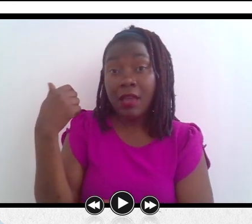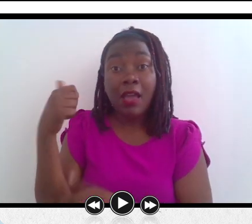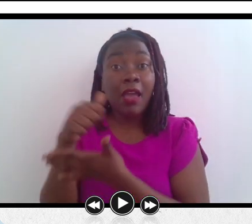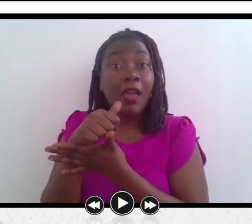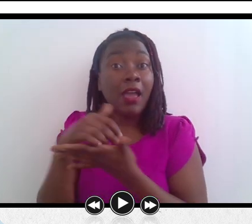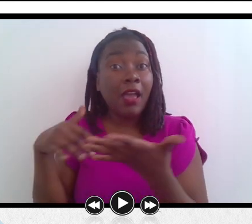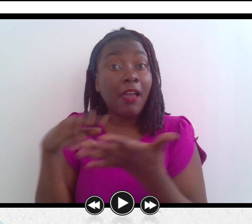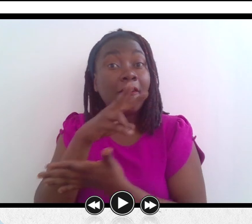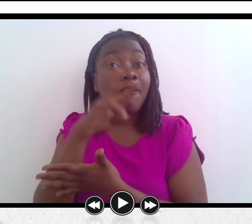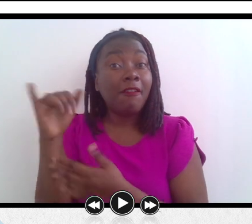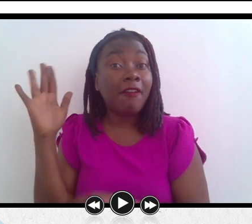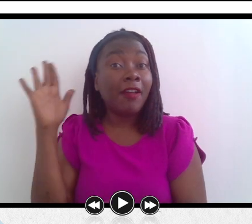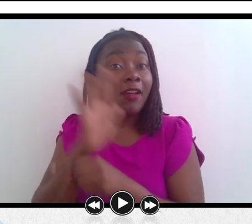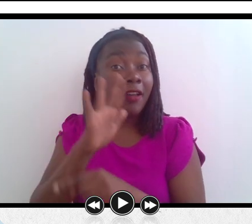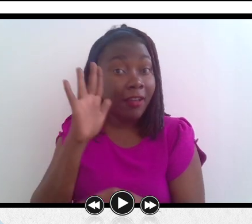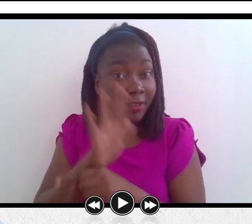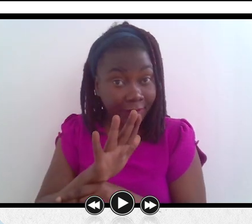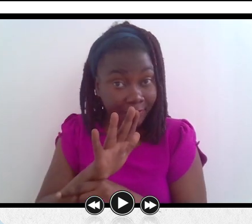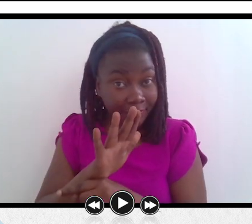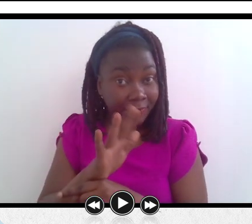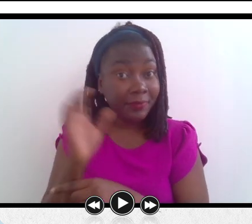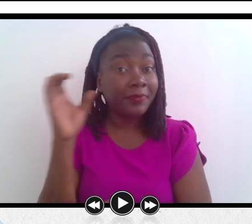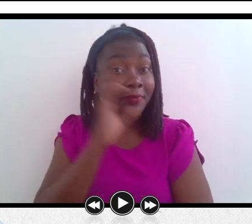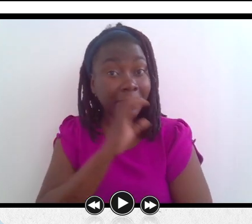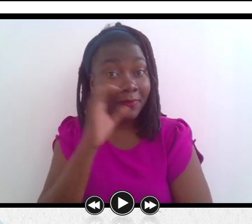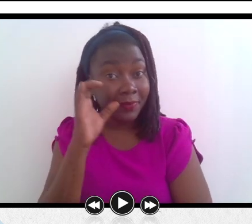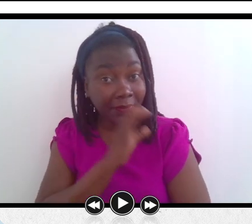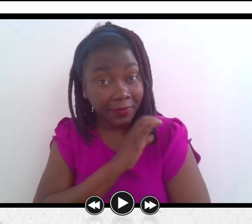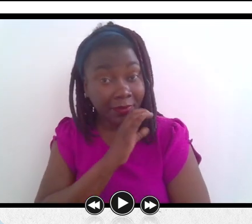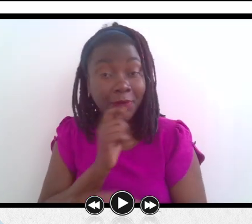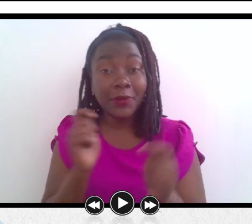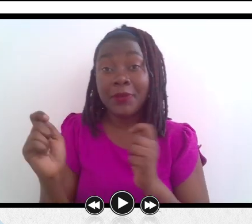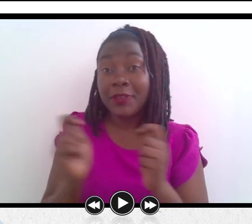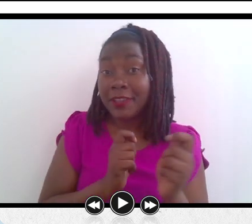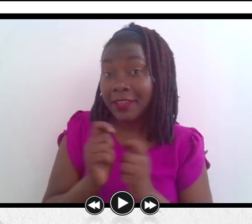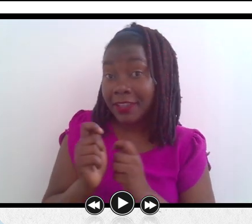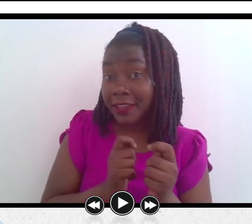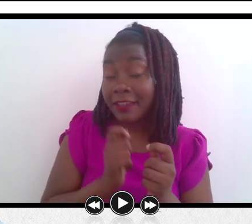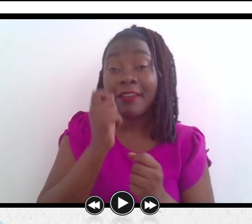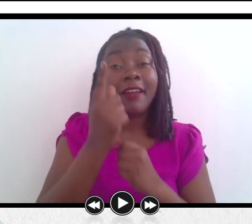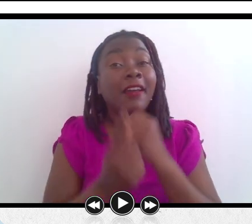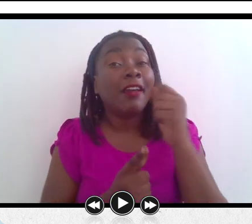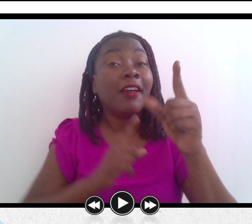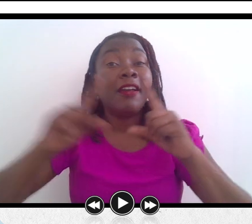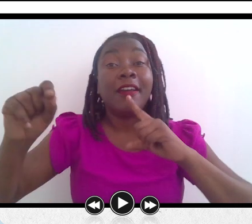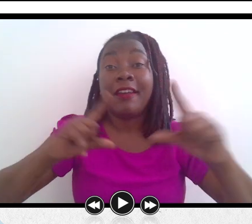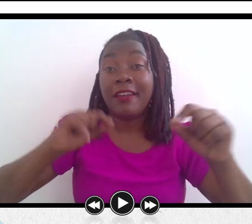vão permitir a emergência, a contingência e, eventualmente, a evacuação das